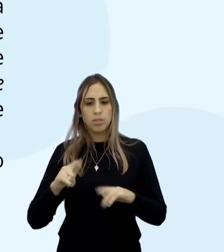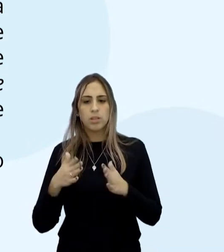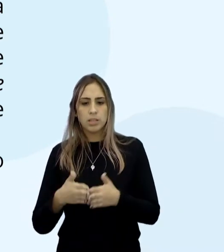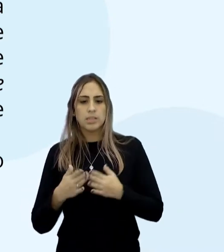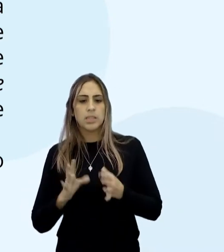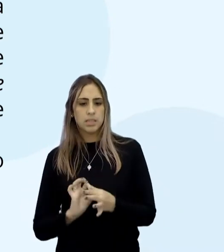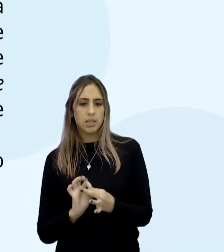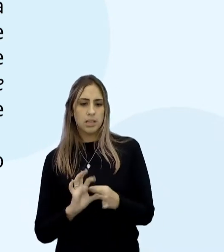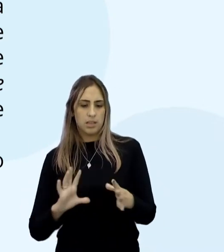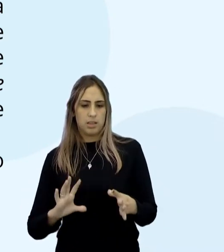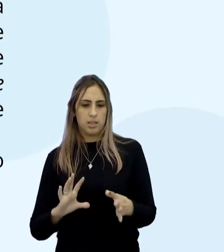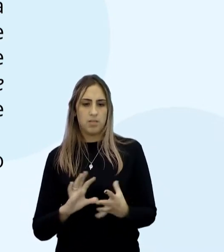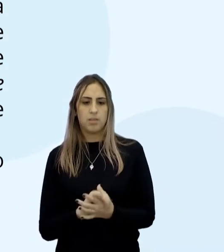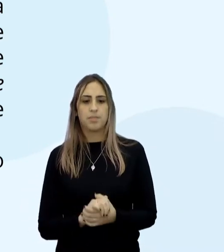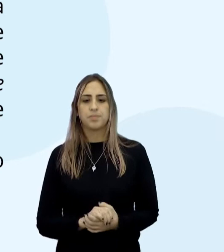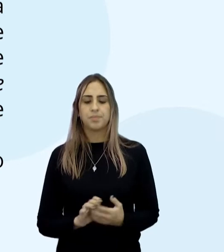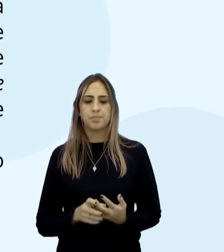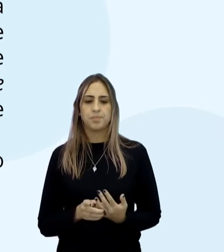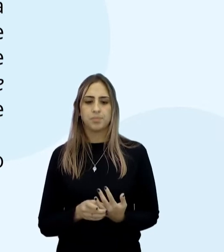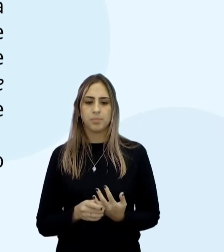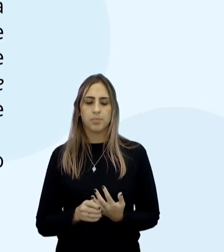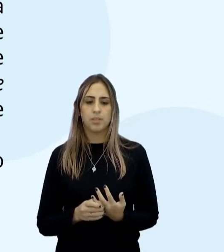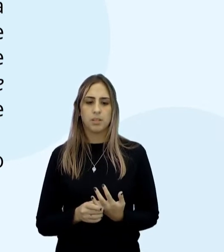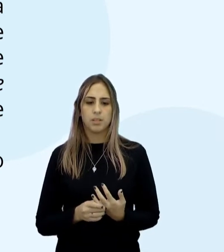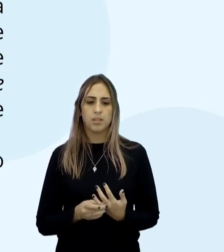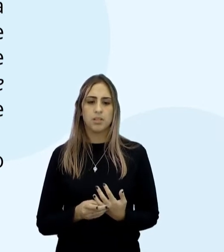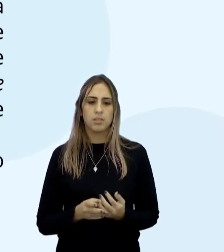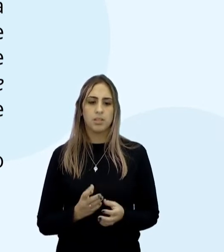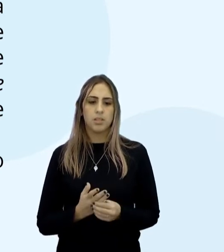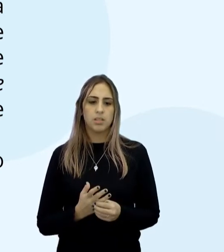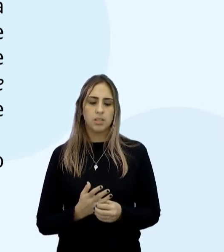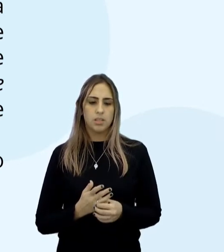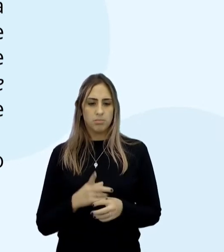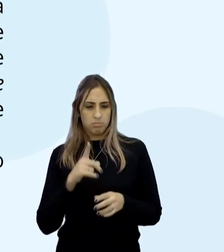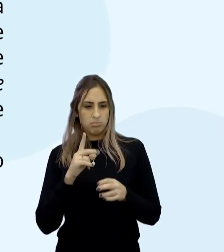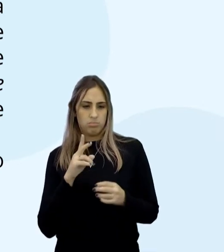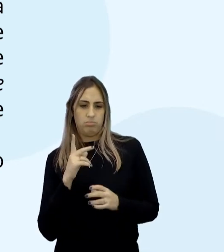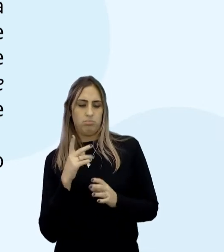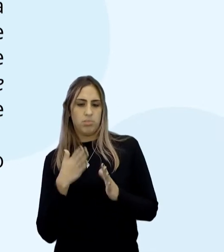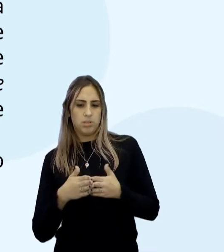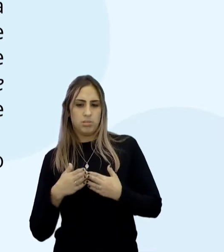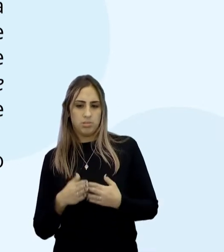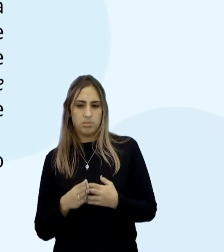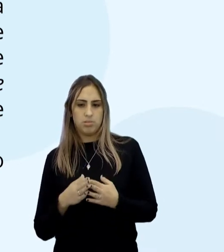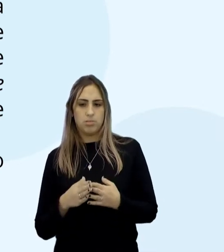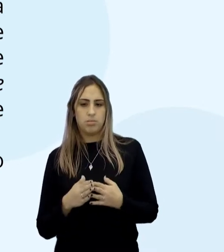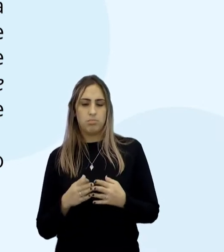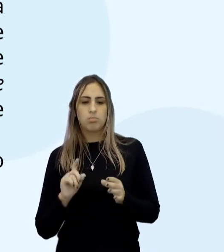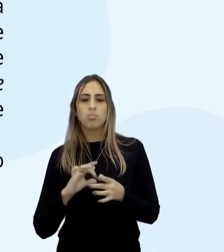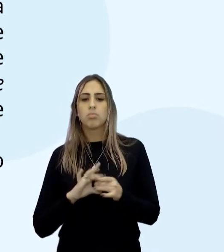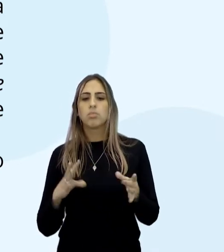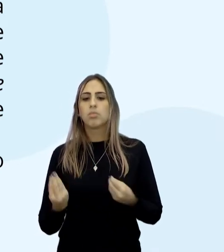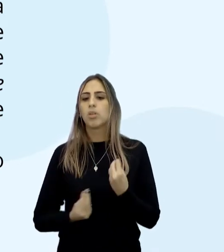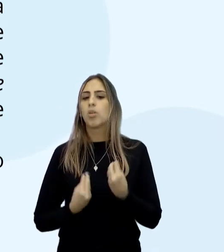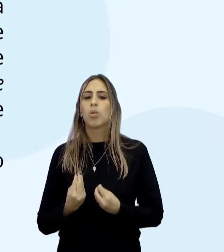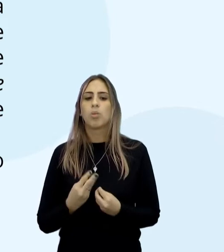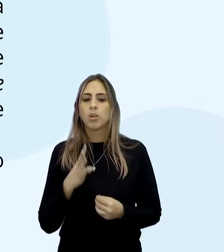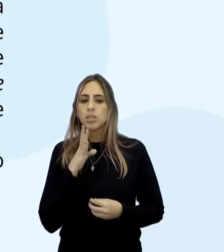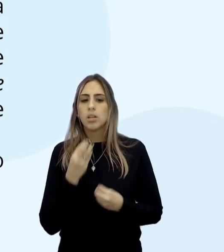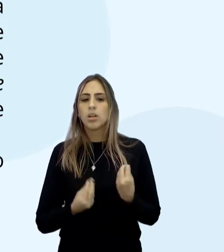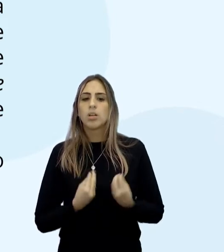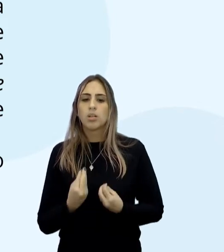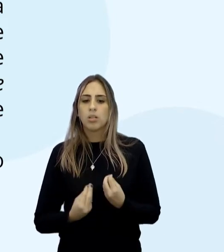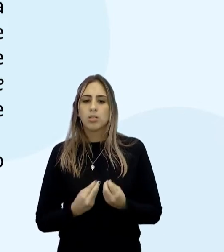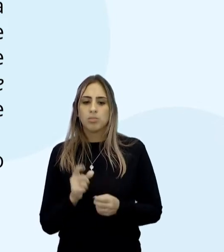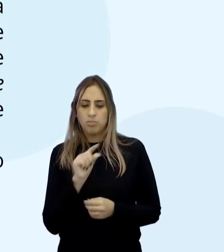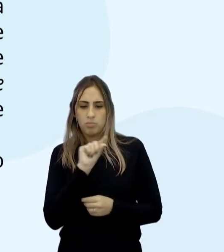ó, então, licença livre, e mais conhecida como Creative Commons, né? Que